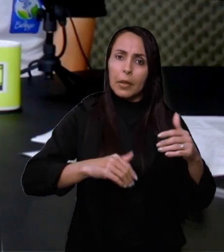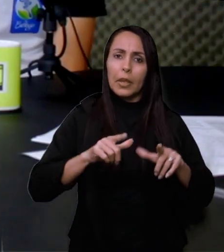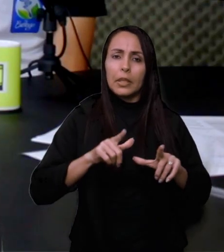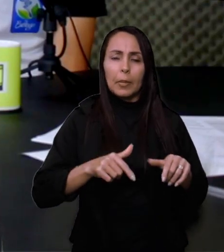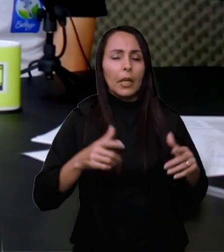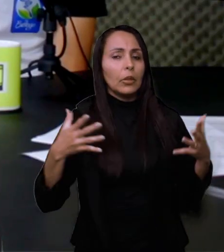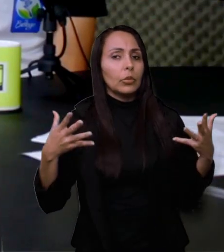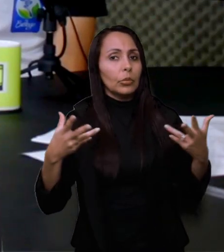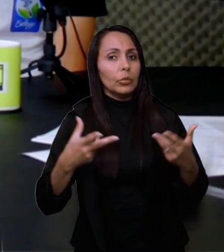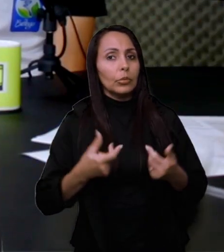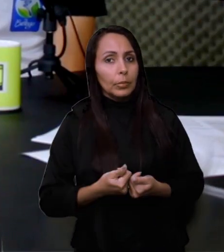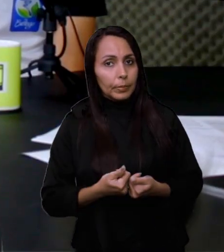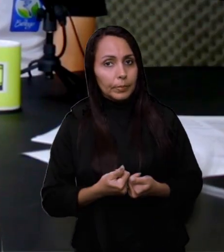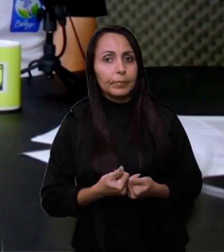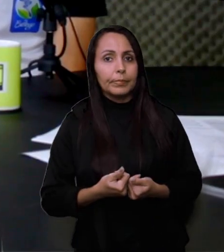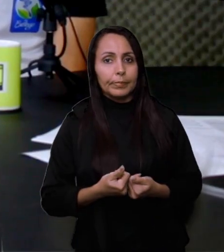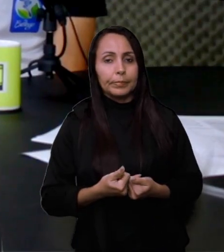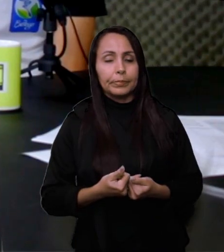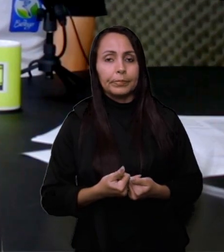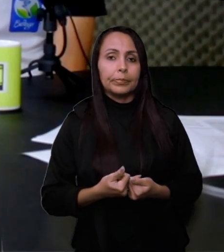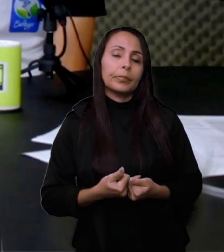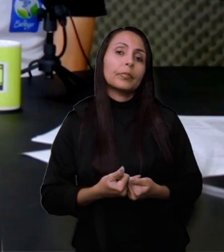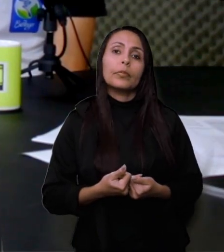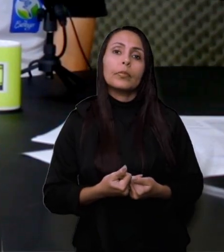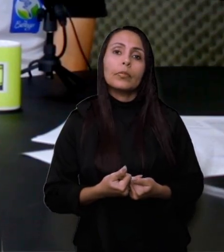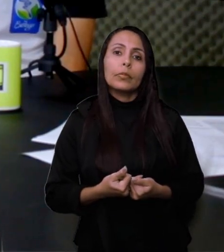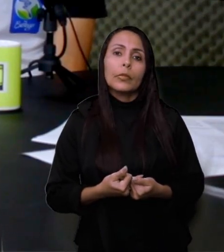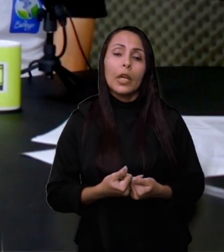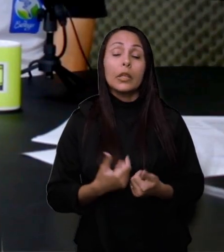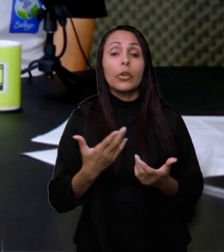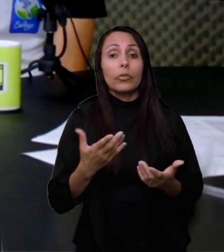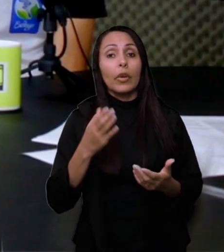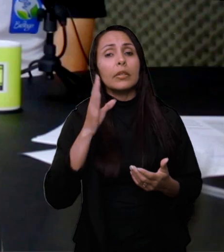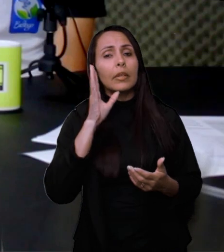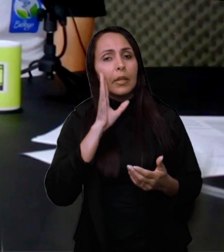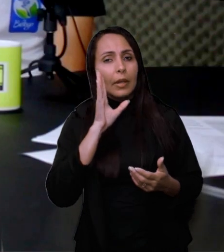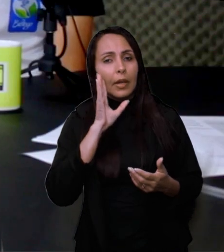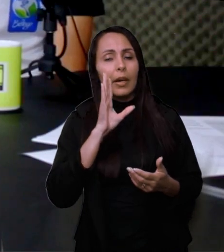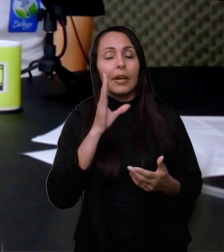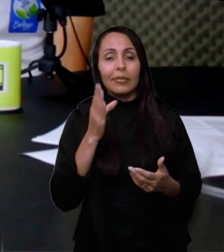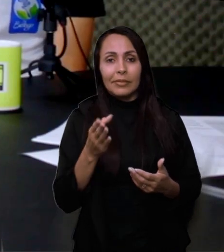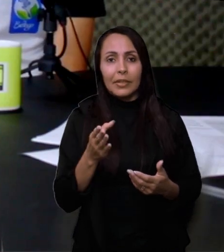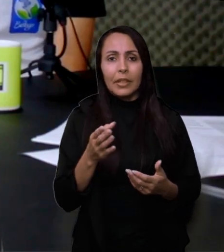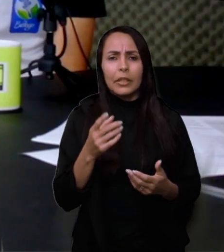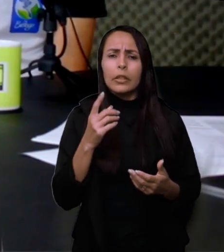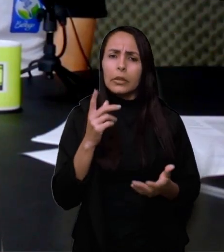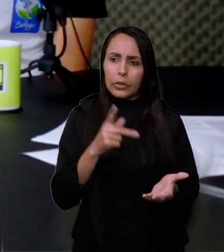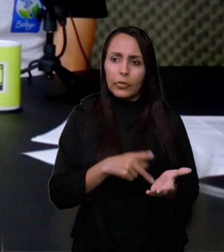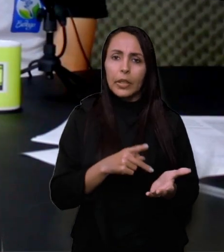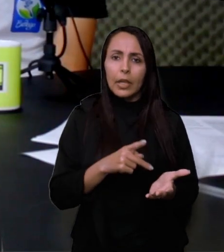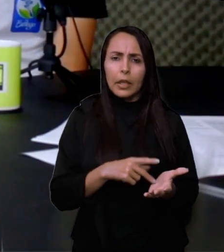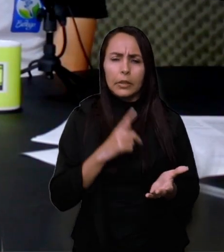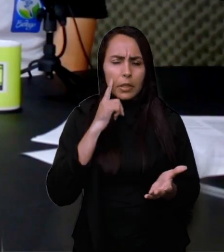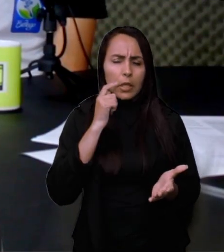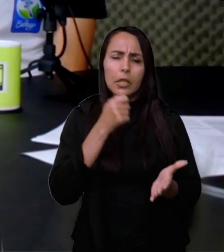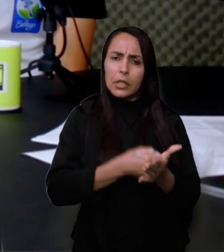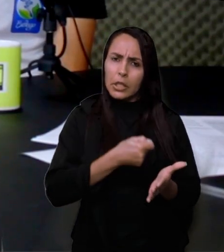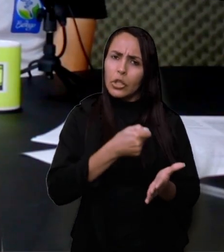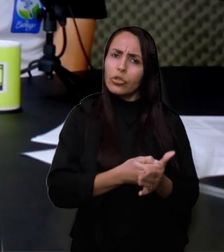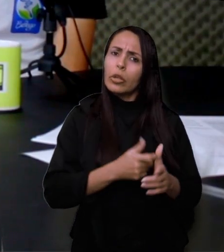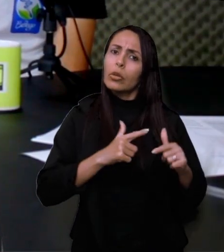tudo. Então, vai ser muito legal e vai valer a pena. E, de verdade, insistam no